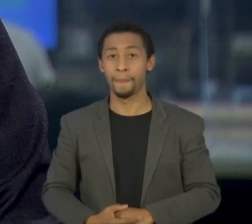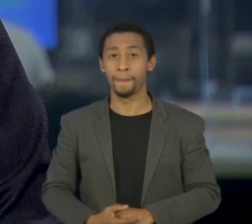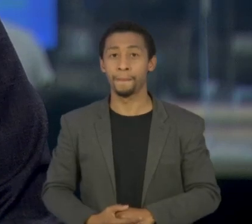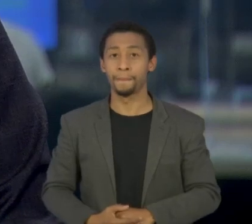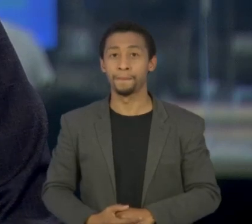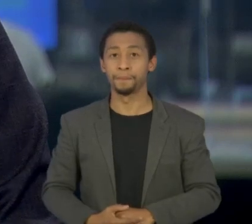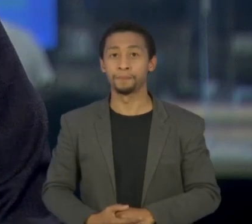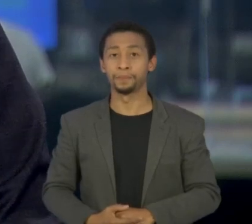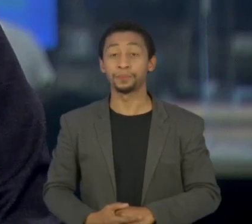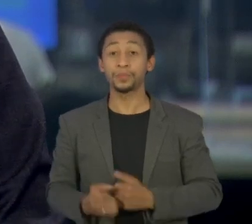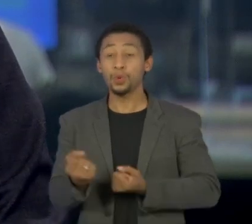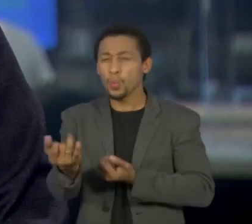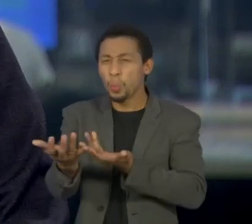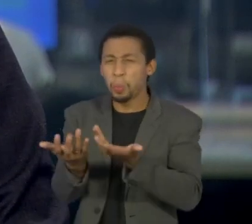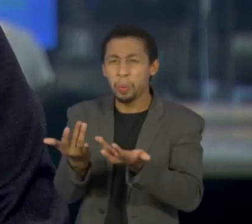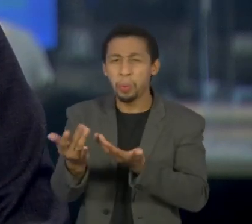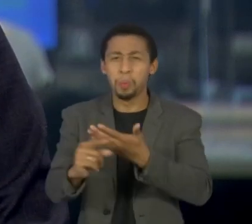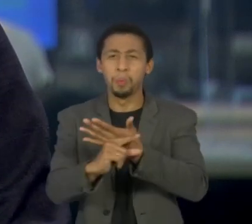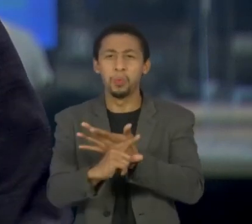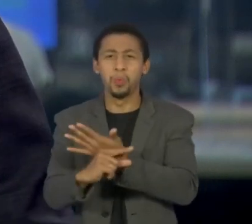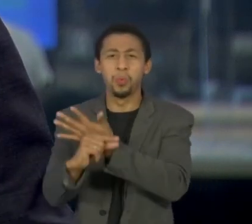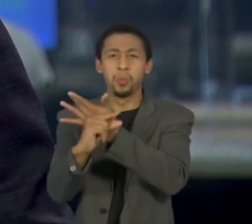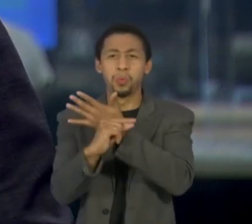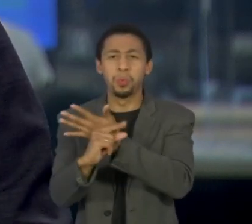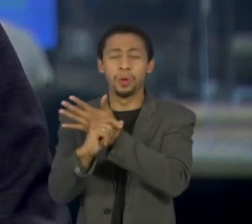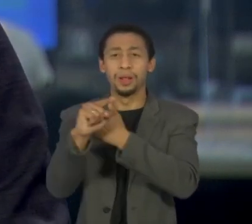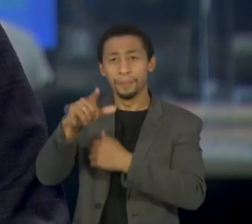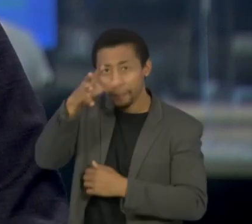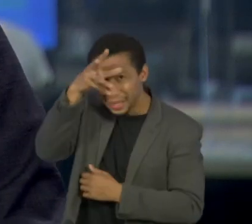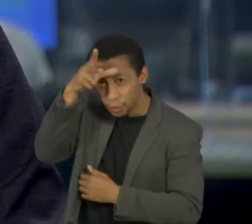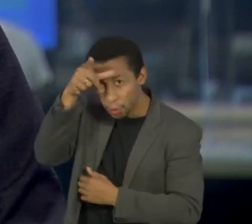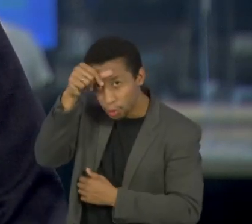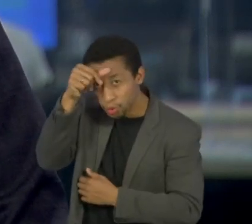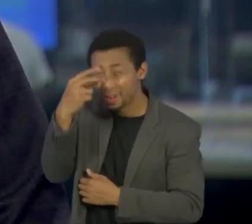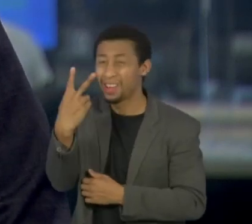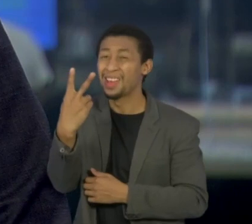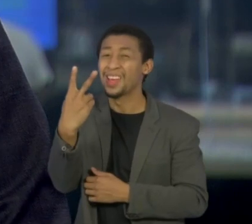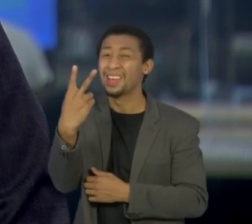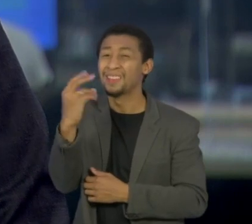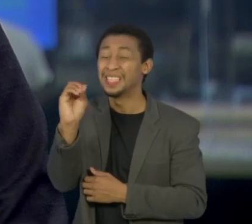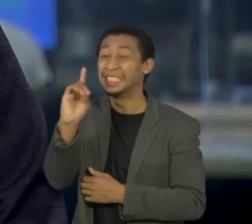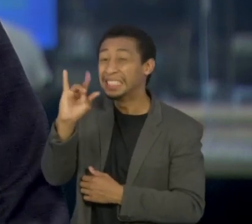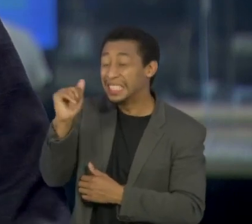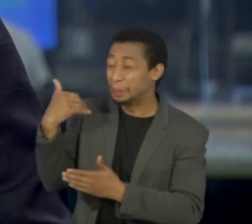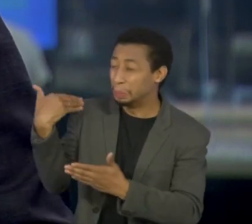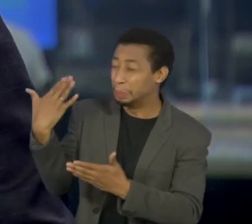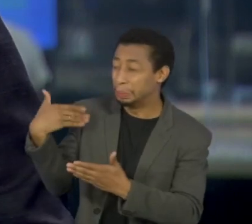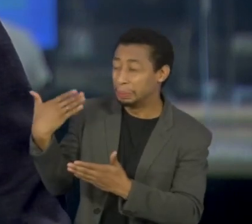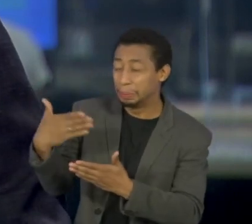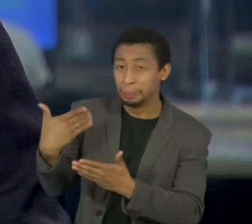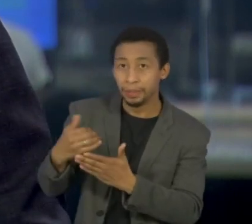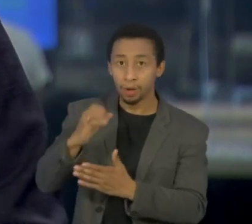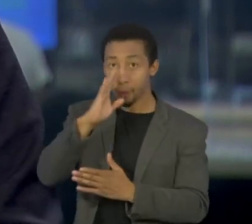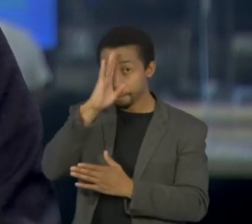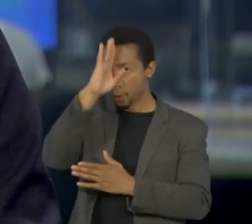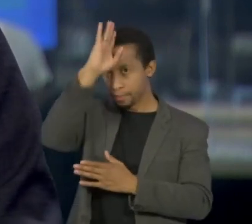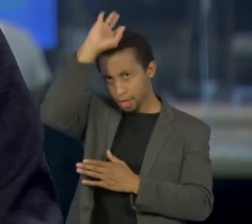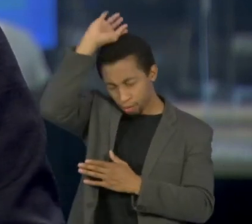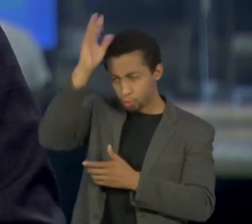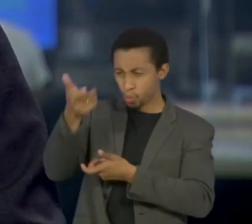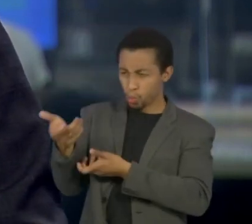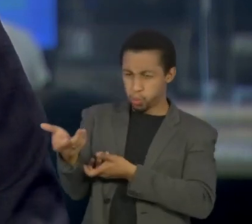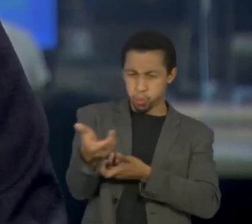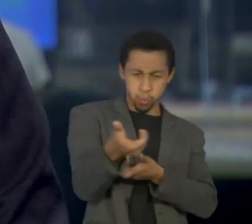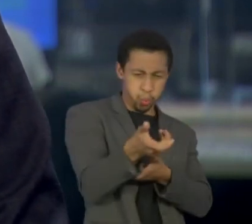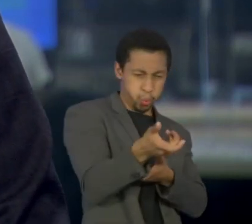O incêndio no Pantanal de Mato Grosso já dura quase 20 dias. Os bombeiros têm dificuldades para combater as chamas, porque o fogo